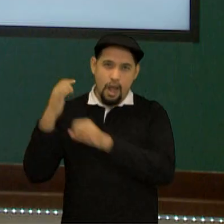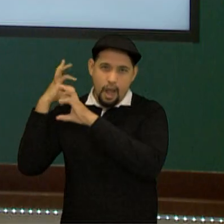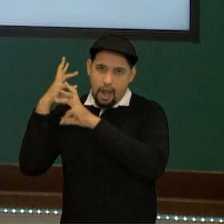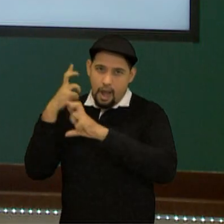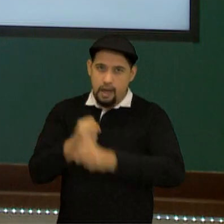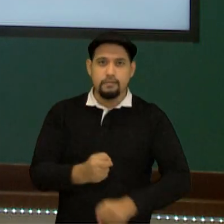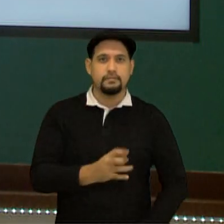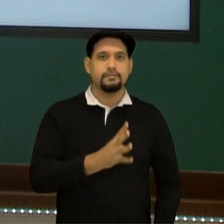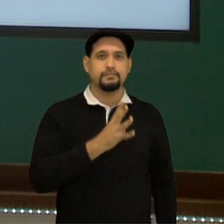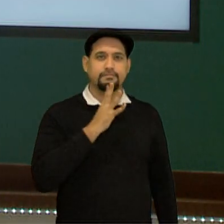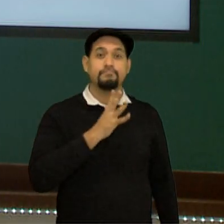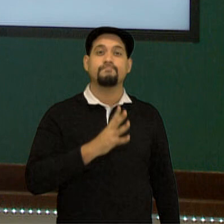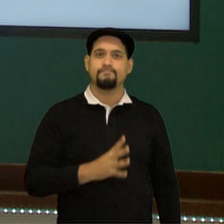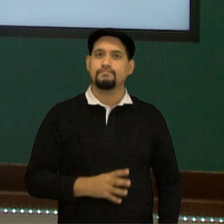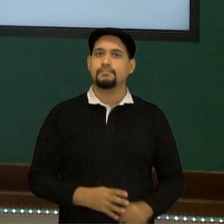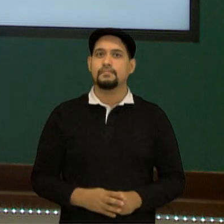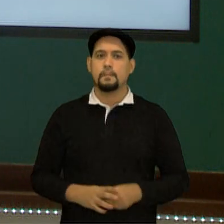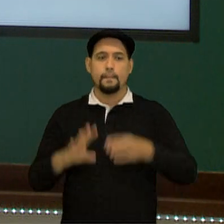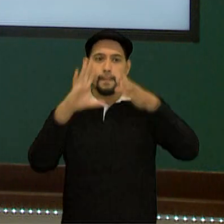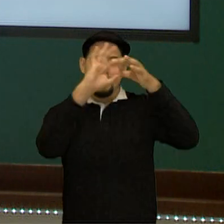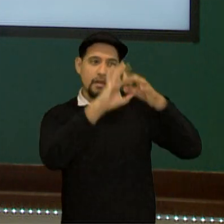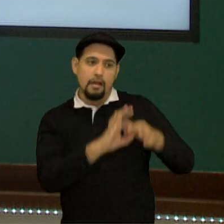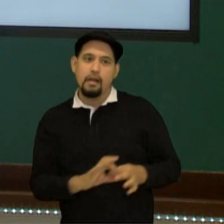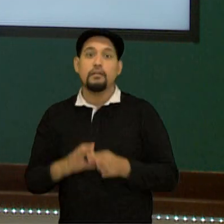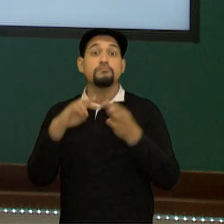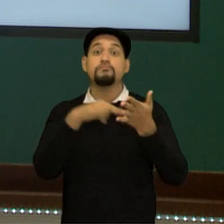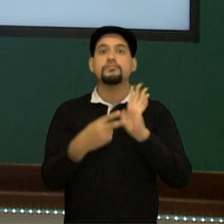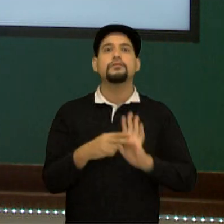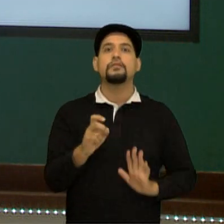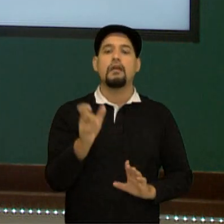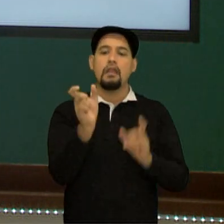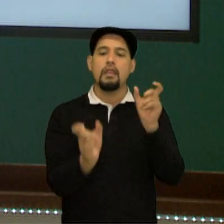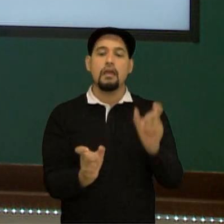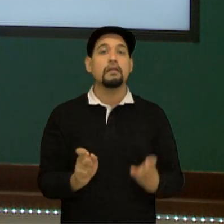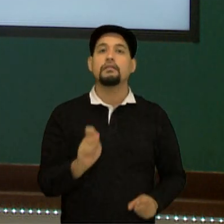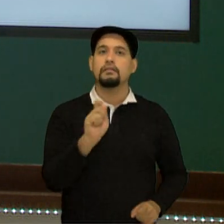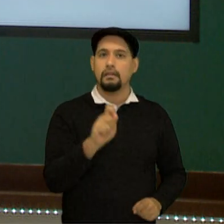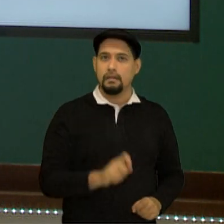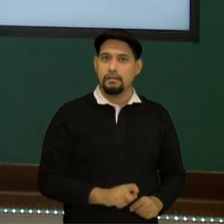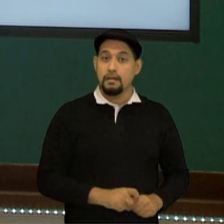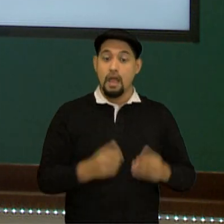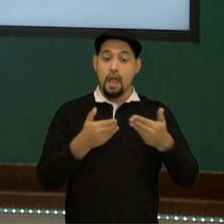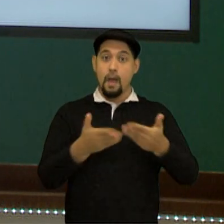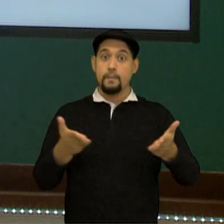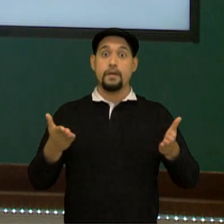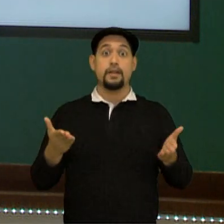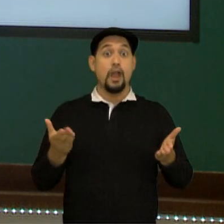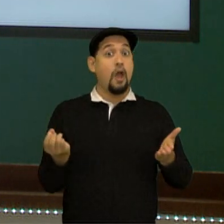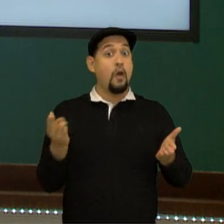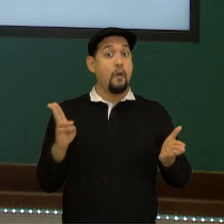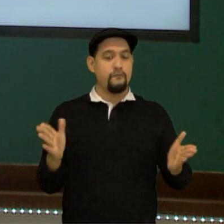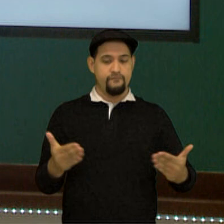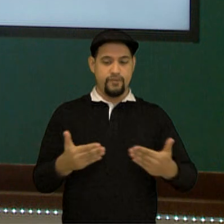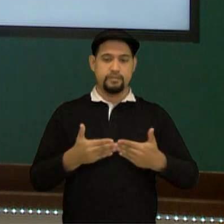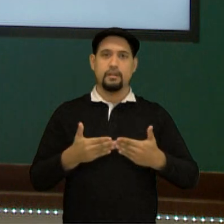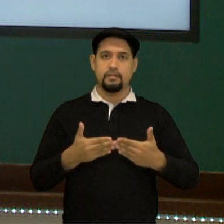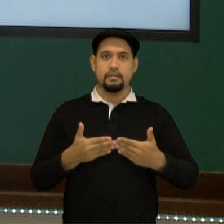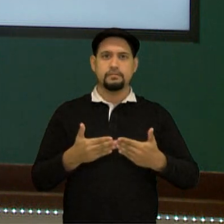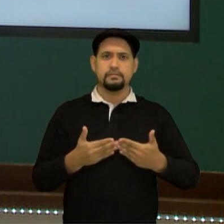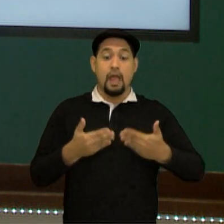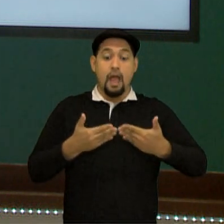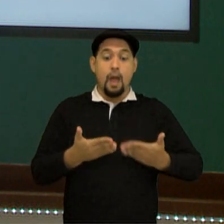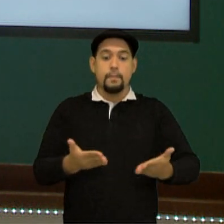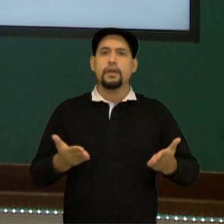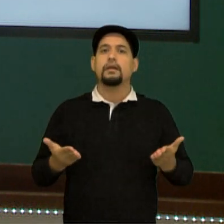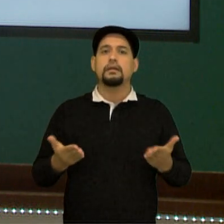retomada de conhecimento. As cadeias carbônicas, elas são classificadas em abertas ou fechadas.